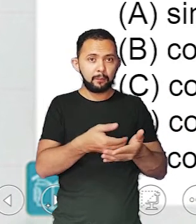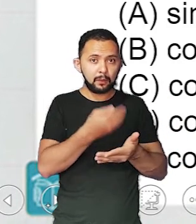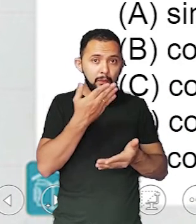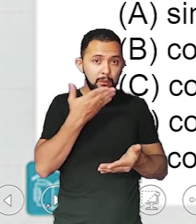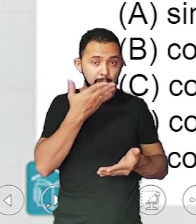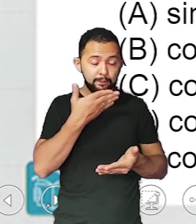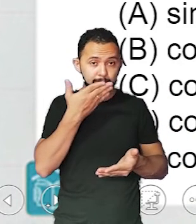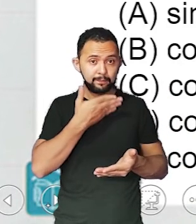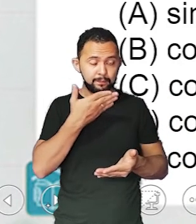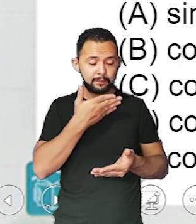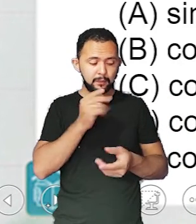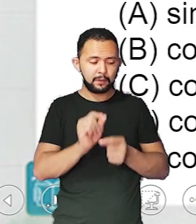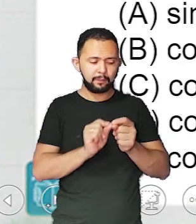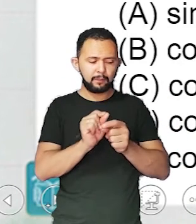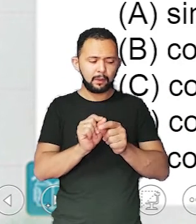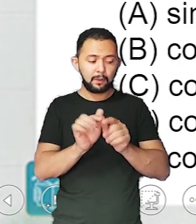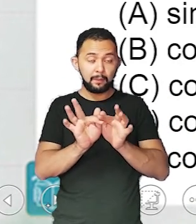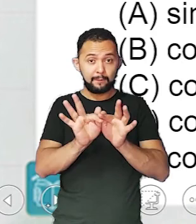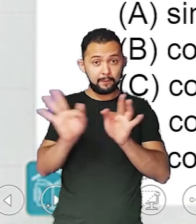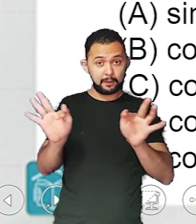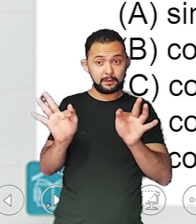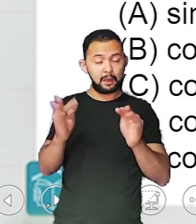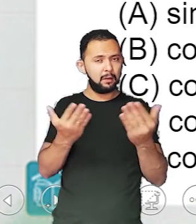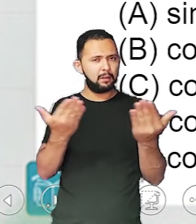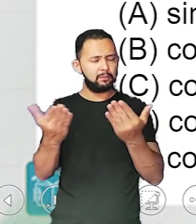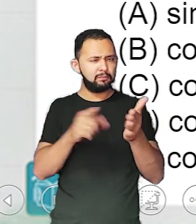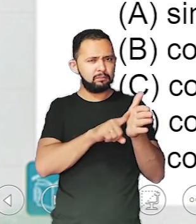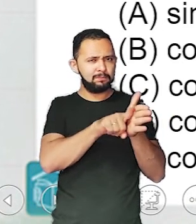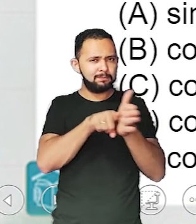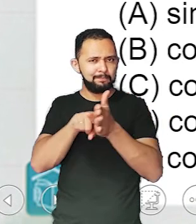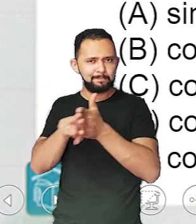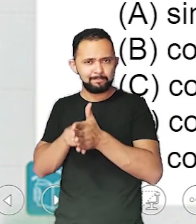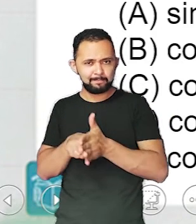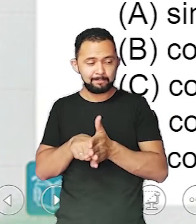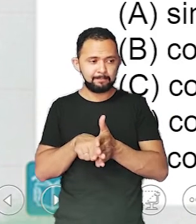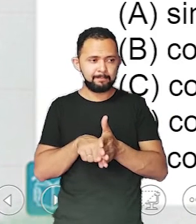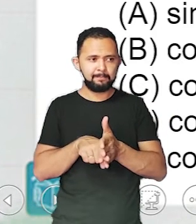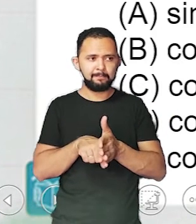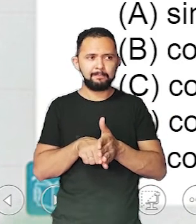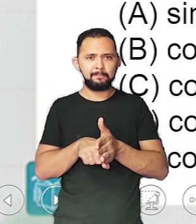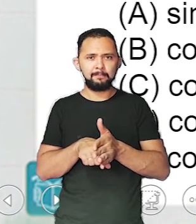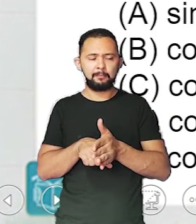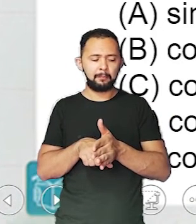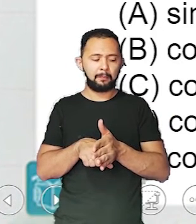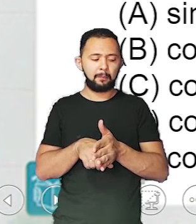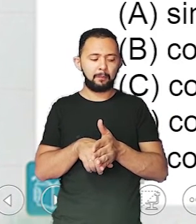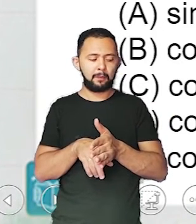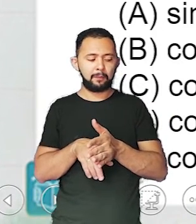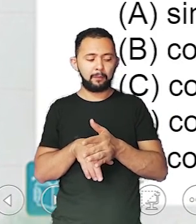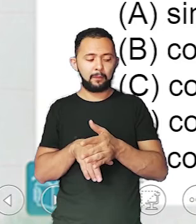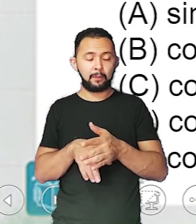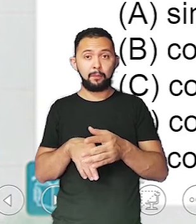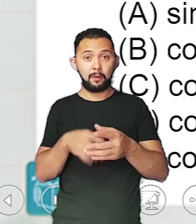creme, exerce a função sintática de... Vamos analisar só por aqui, por enquanto. A gente vai voltar no quadrinho. Conjunção